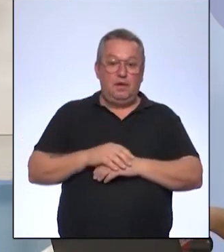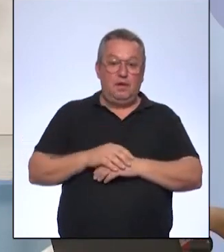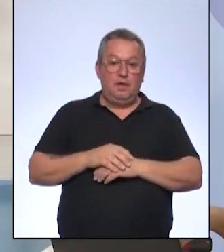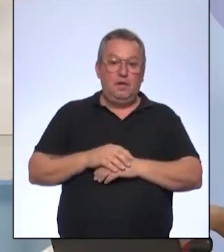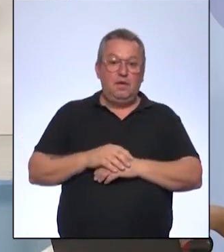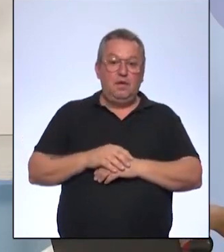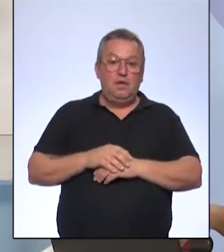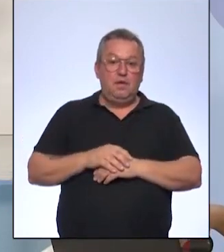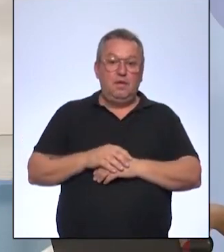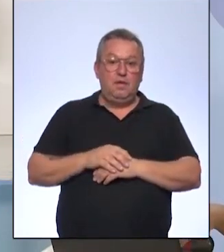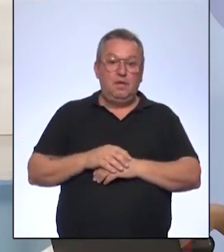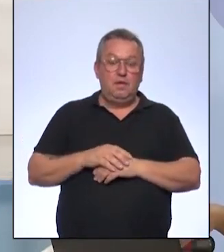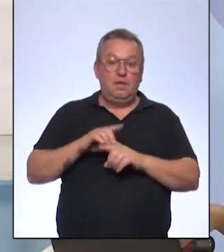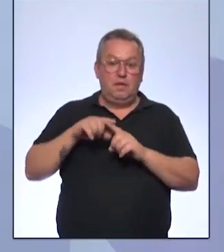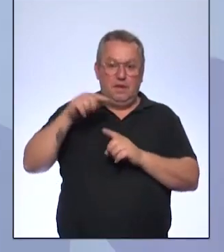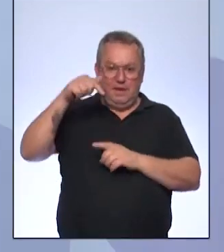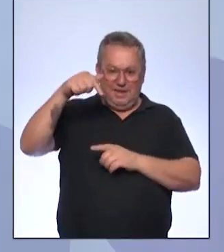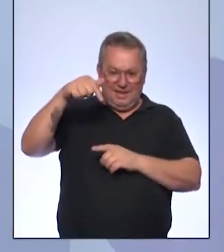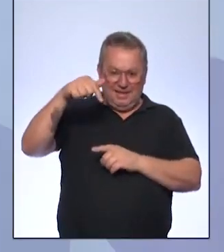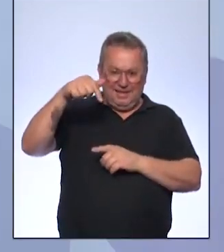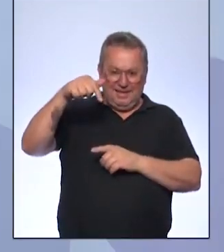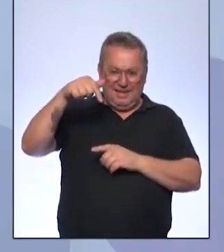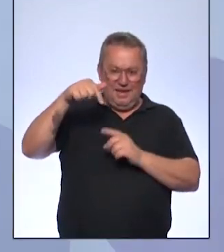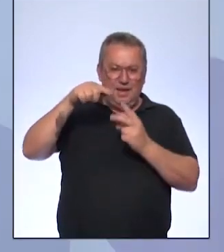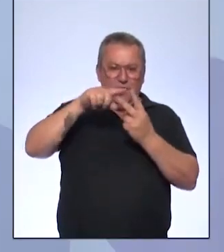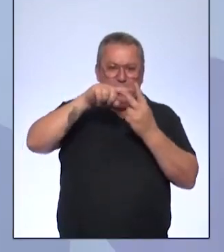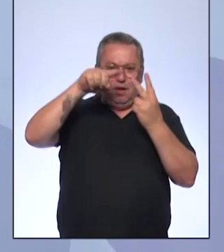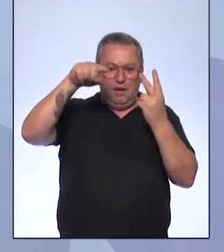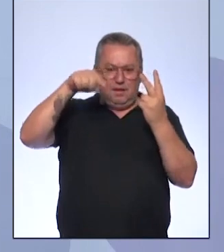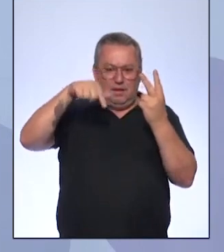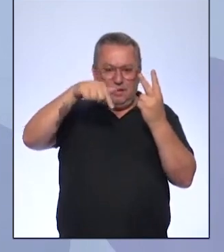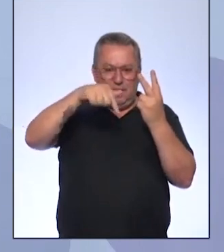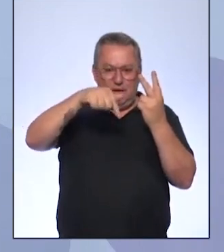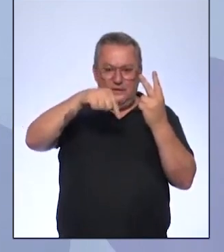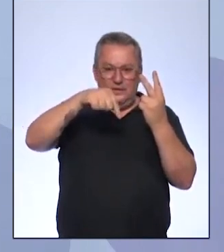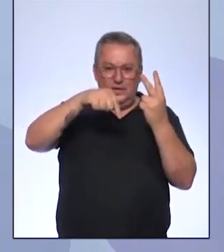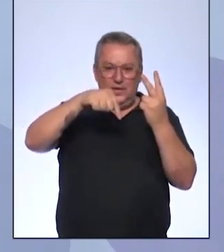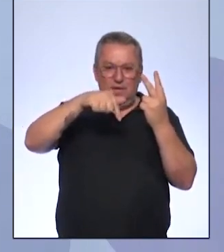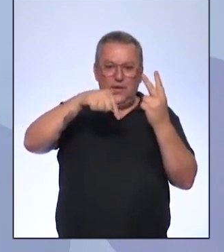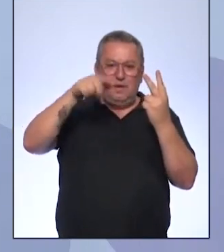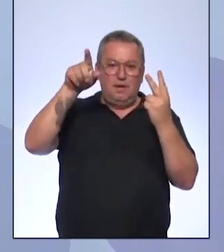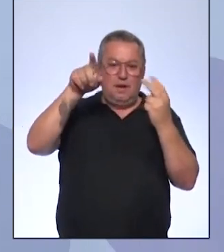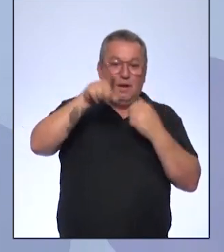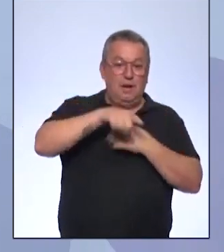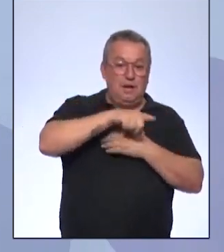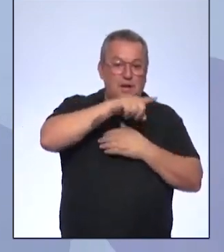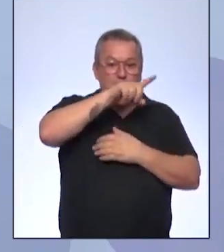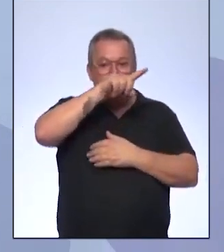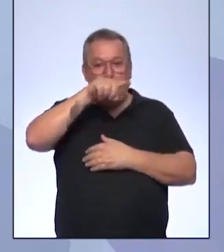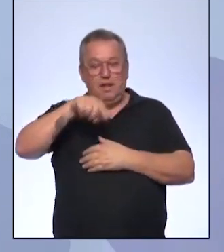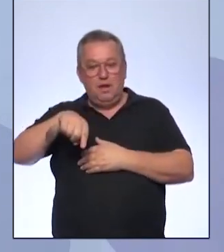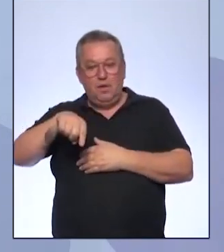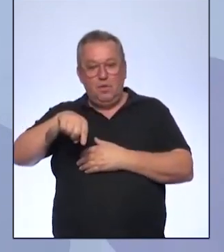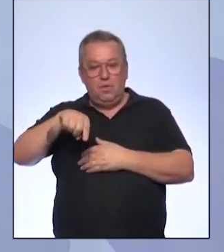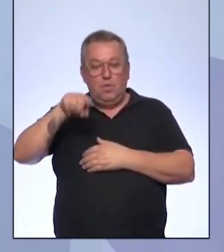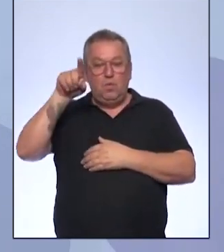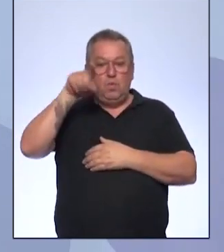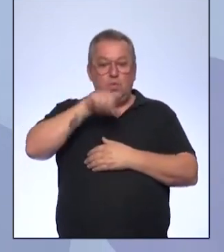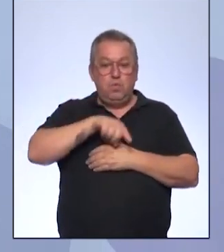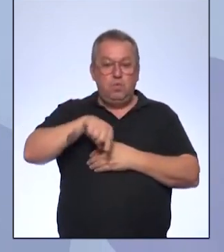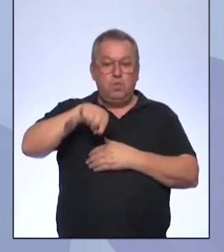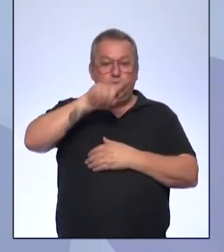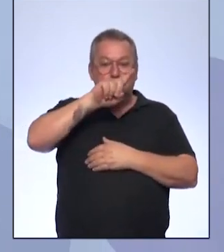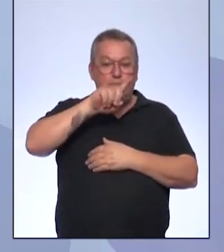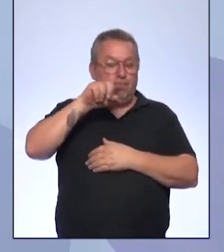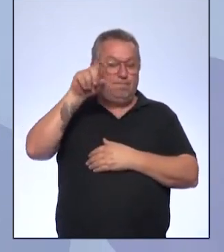Osmar disse, que o resultado dessa soma é raiz de 7, está errado. Eu